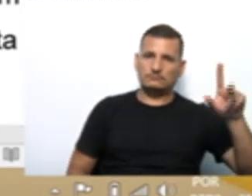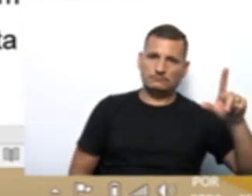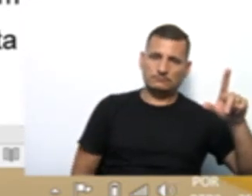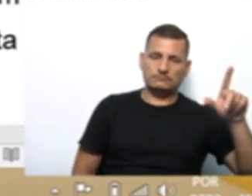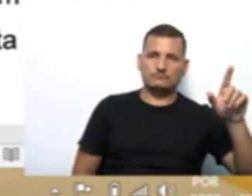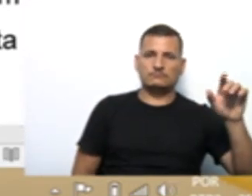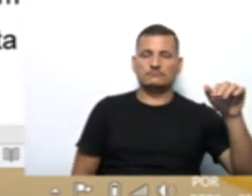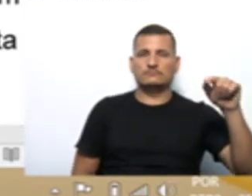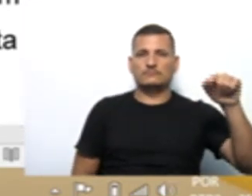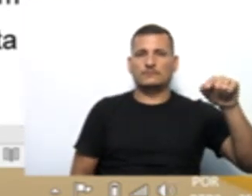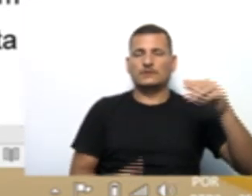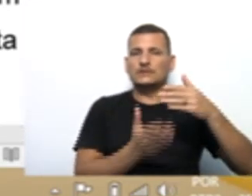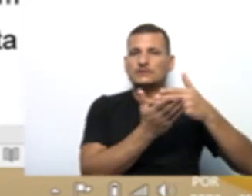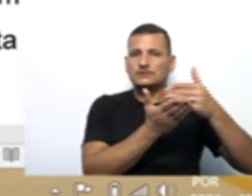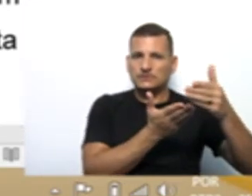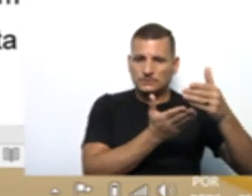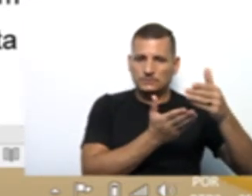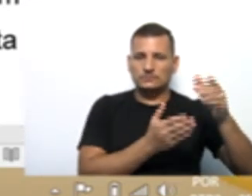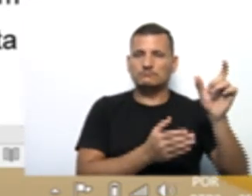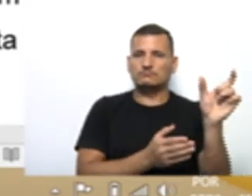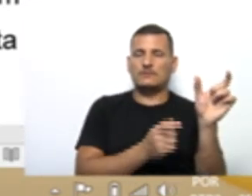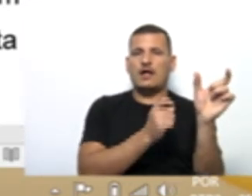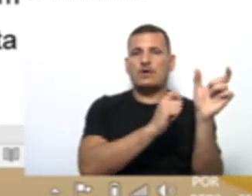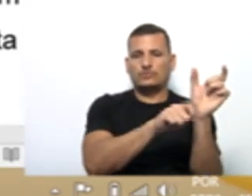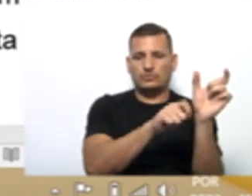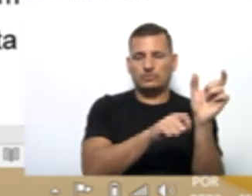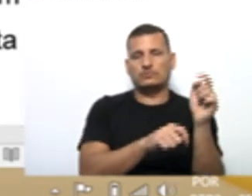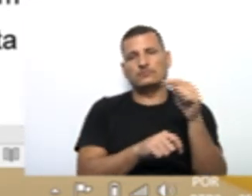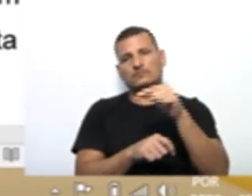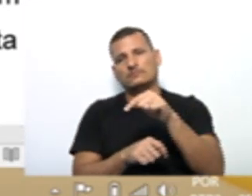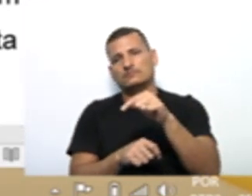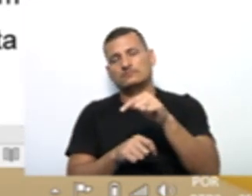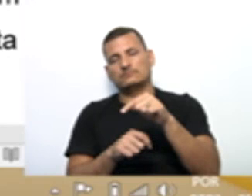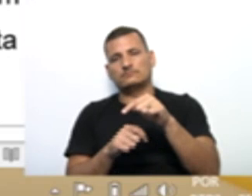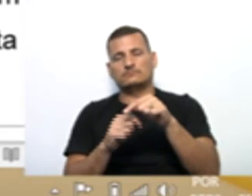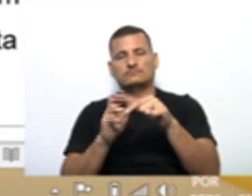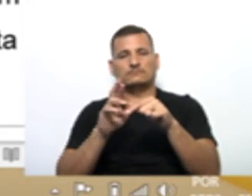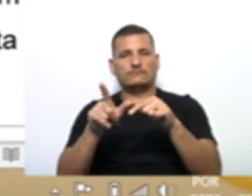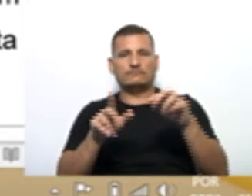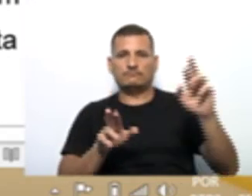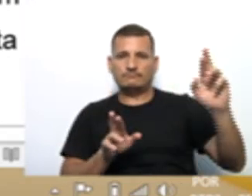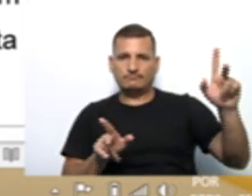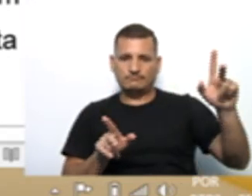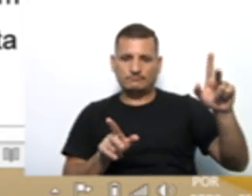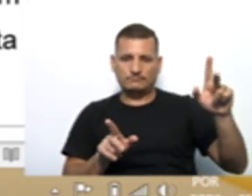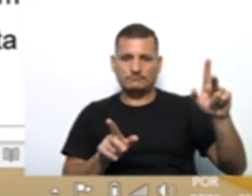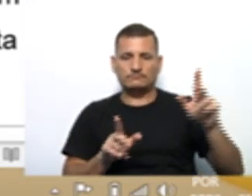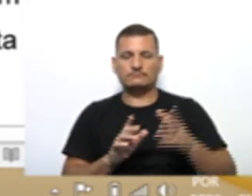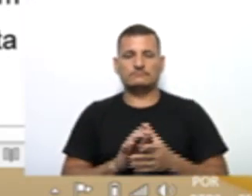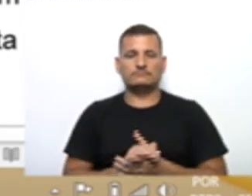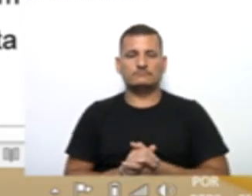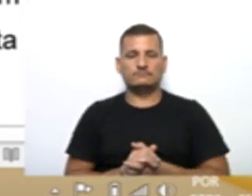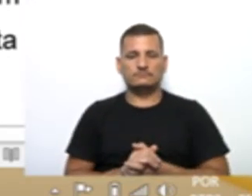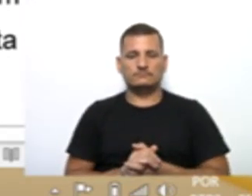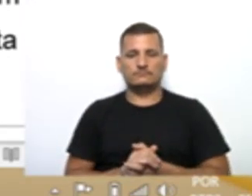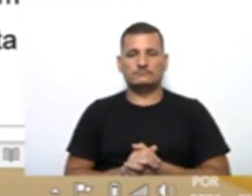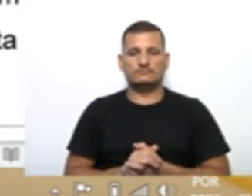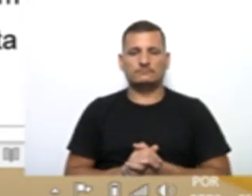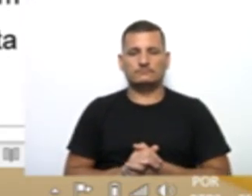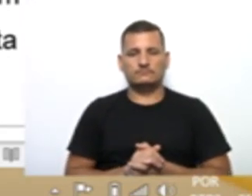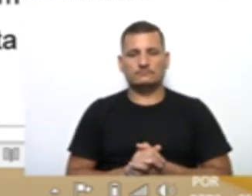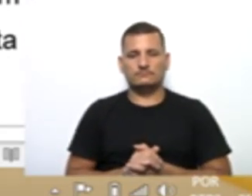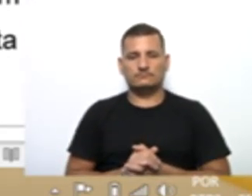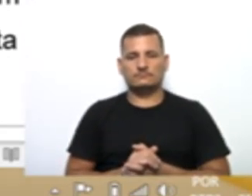porque eu trouxe para a conversa o nome do Pedro Demo. Olha a diferença para o Barros aqui. Eu não citei